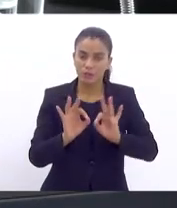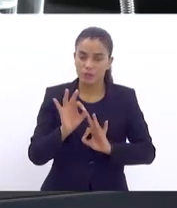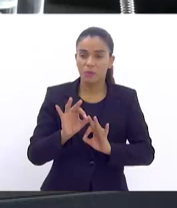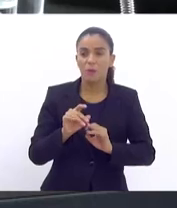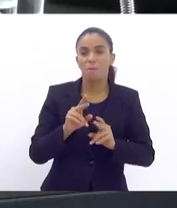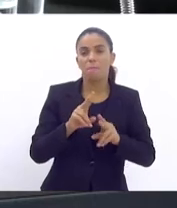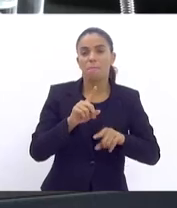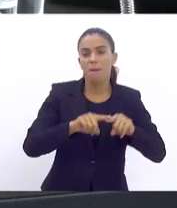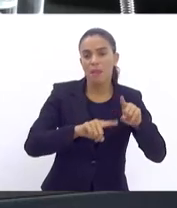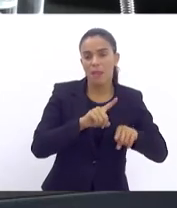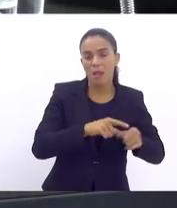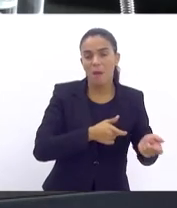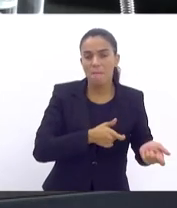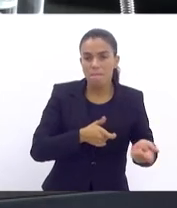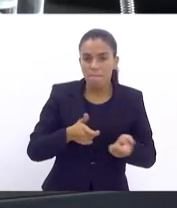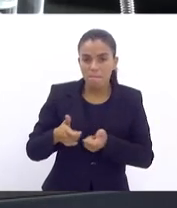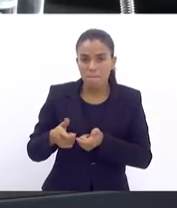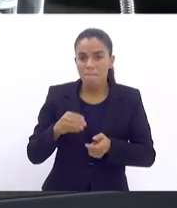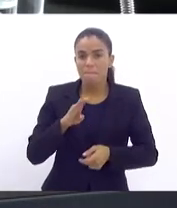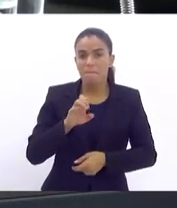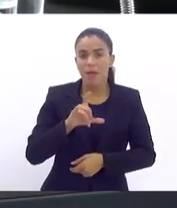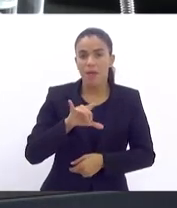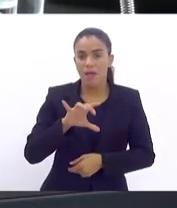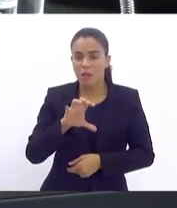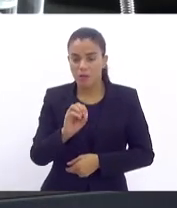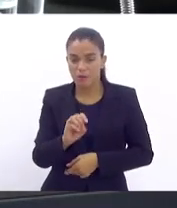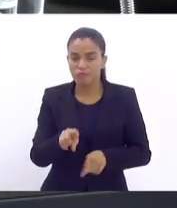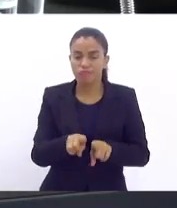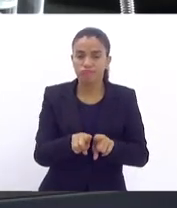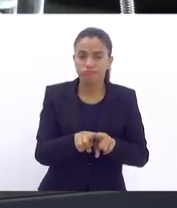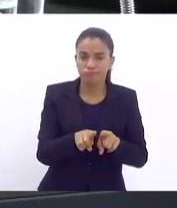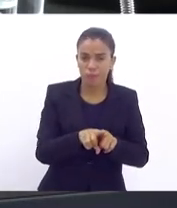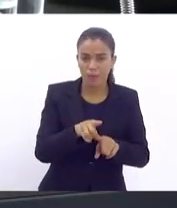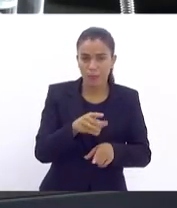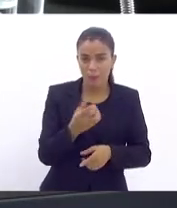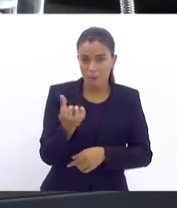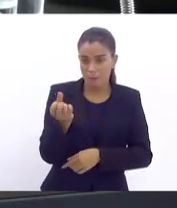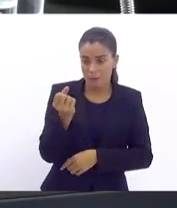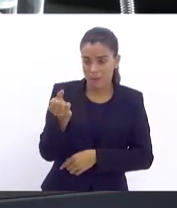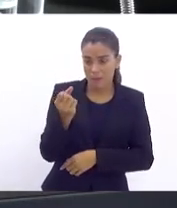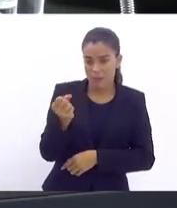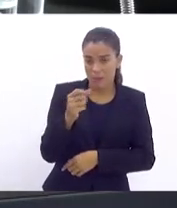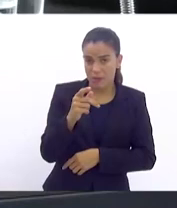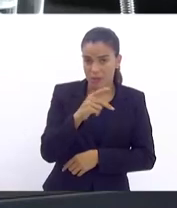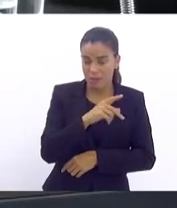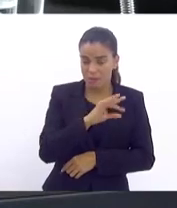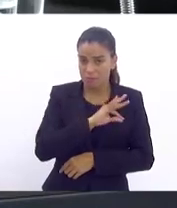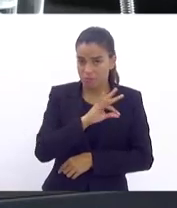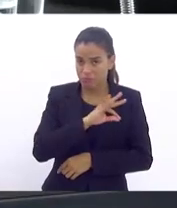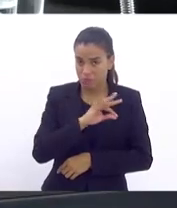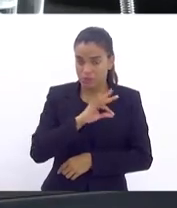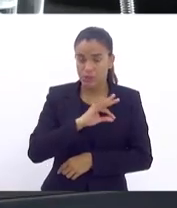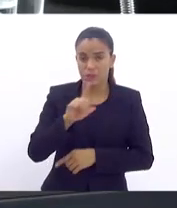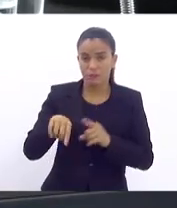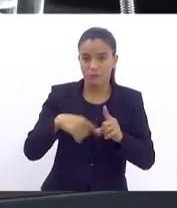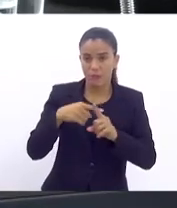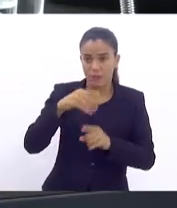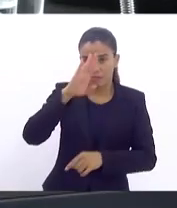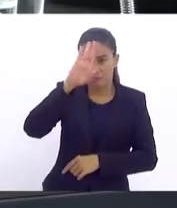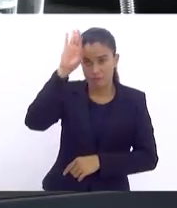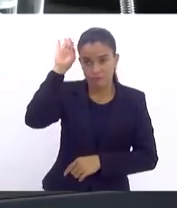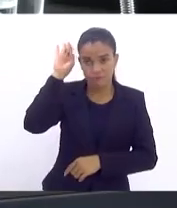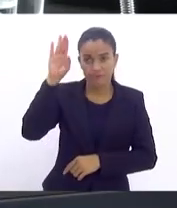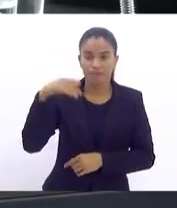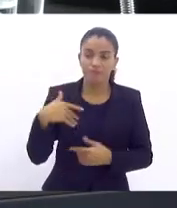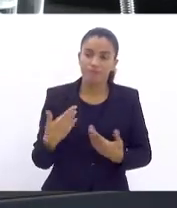bélico garantias convocação mobilidade mobilização e natividades e pensões das polícias militares e dos corpos de Bombeiros Militares